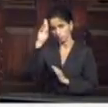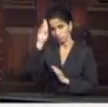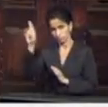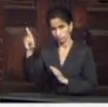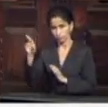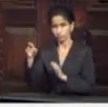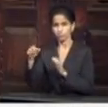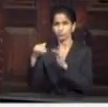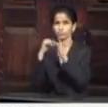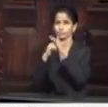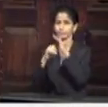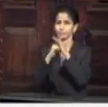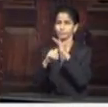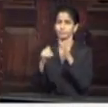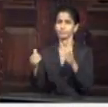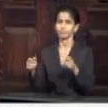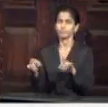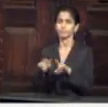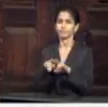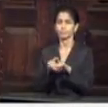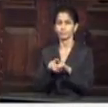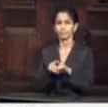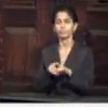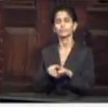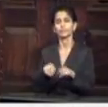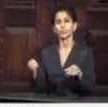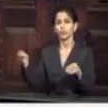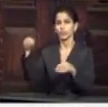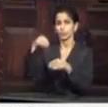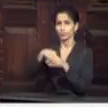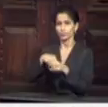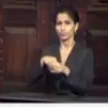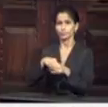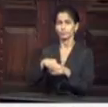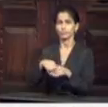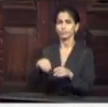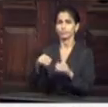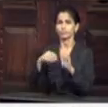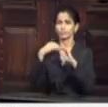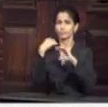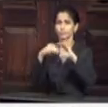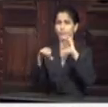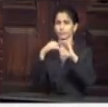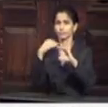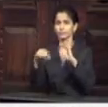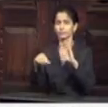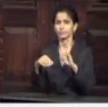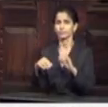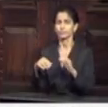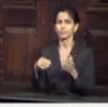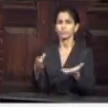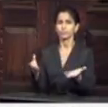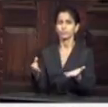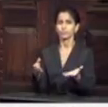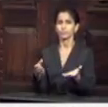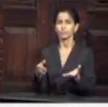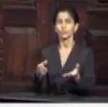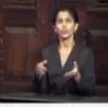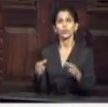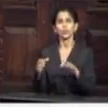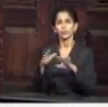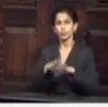se incluindo como grande empresário da comunicação, com a luta